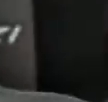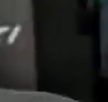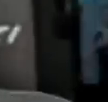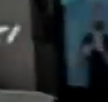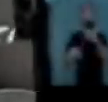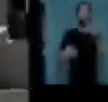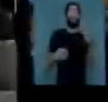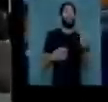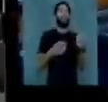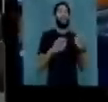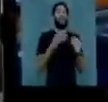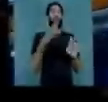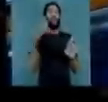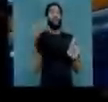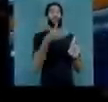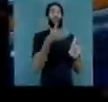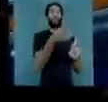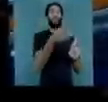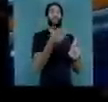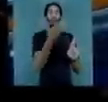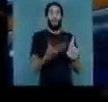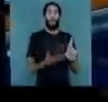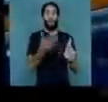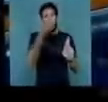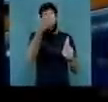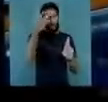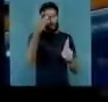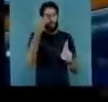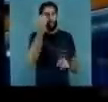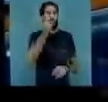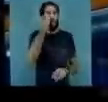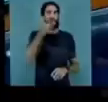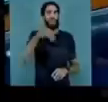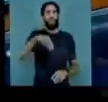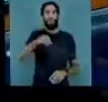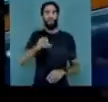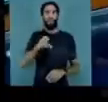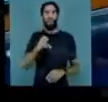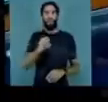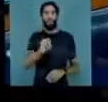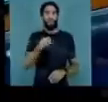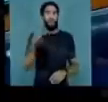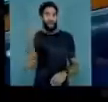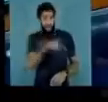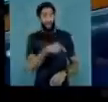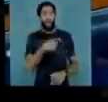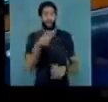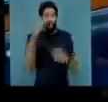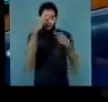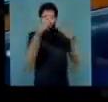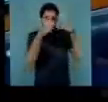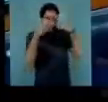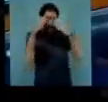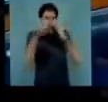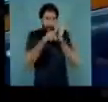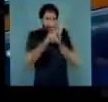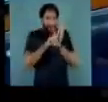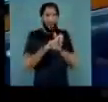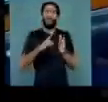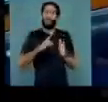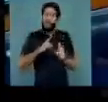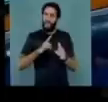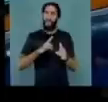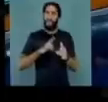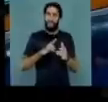então que tá sendo investigado pelo Senador Marcos luval porque ele é investigado e nós vimos ações da Polícia Federal